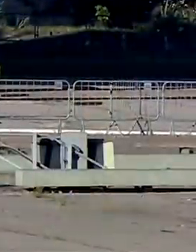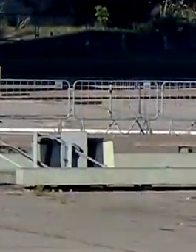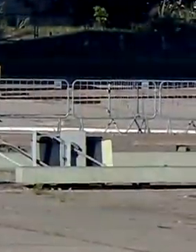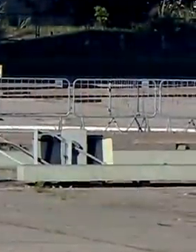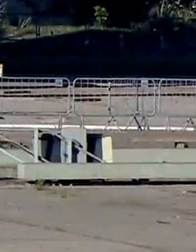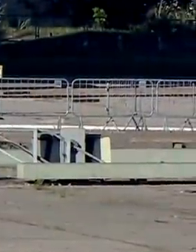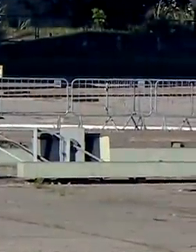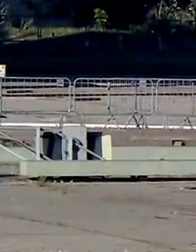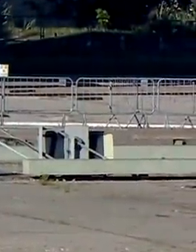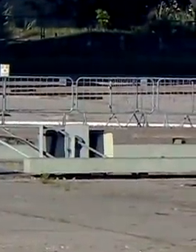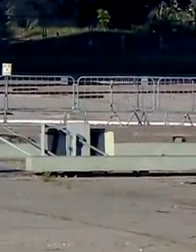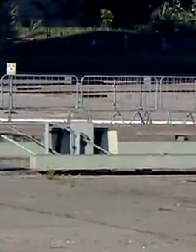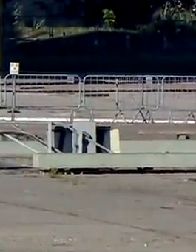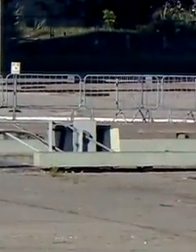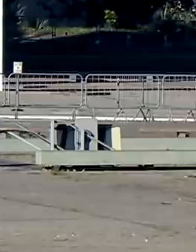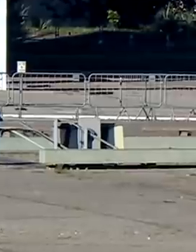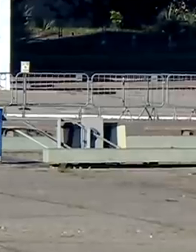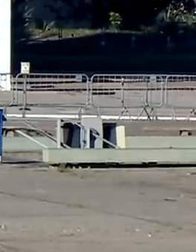tchau.